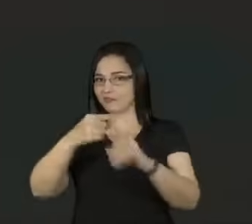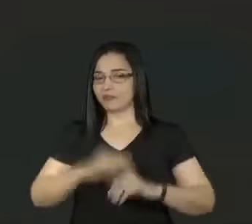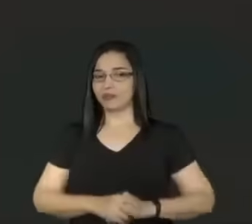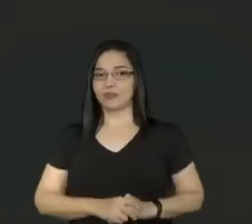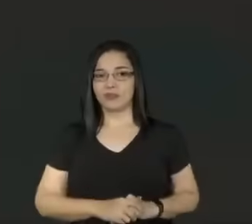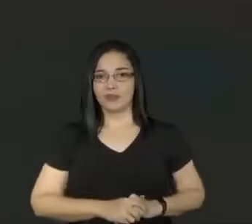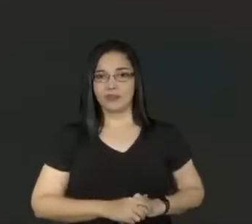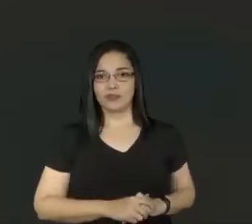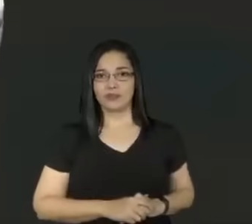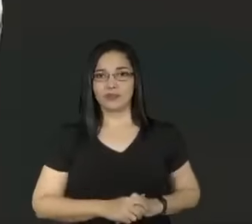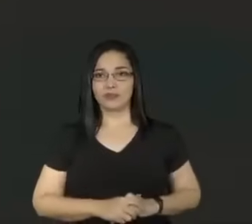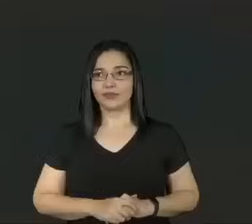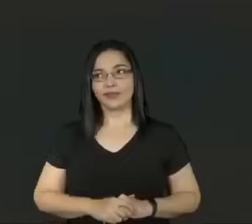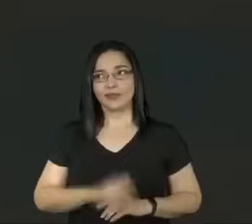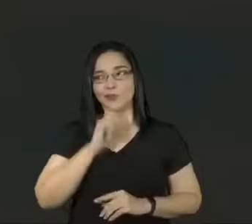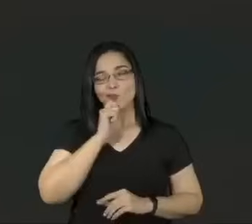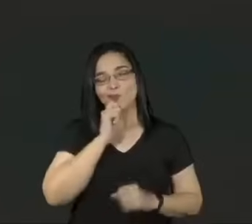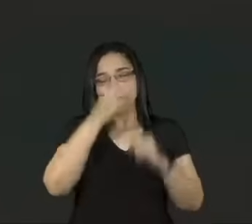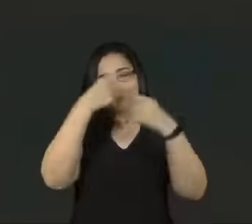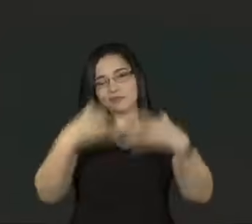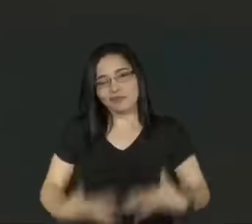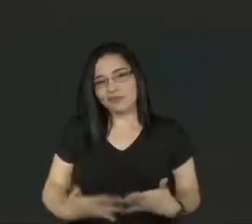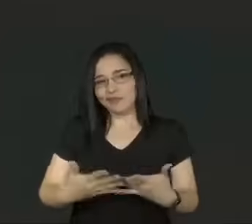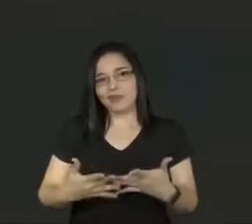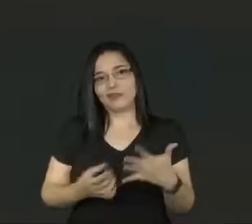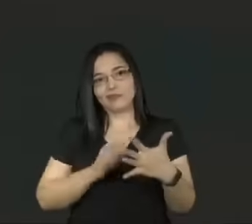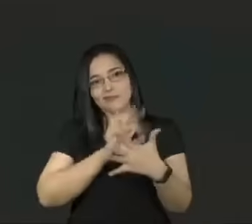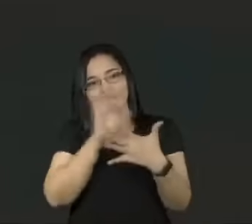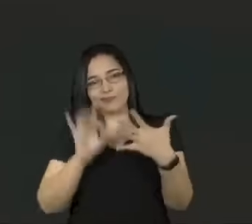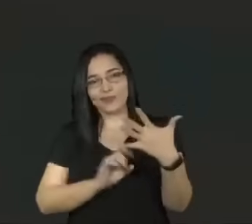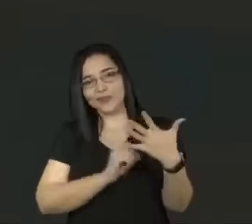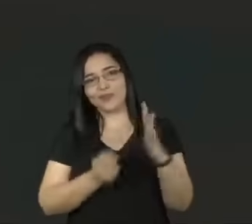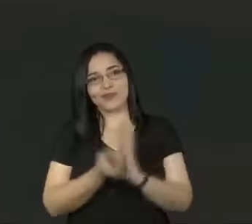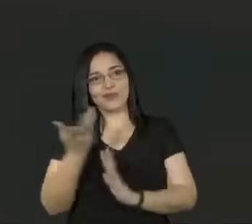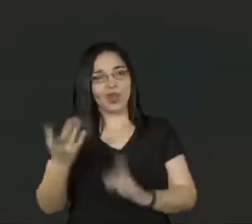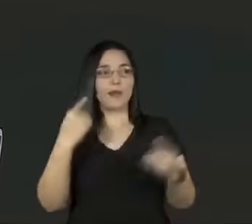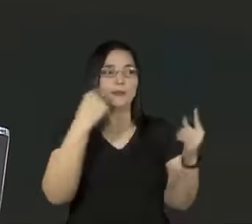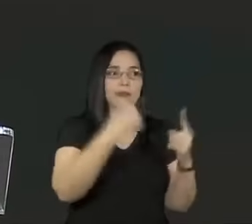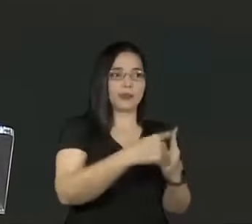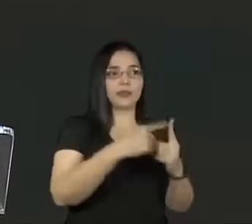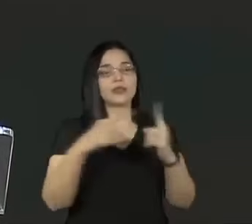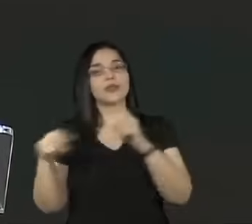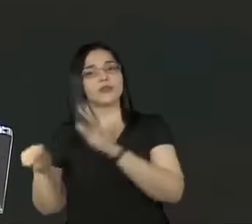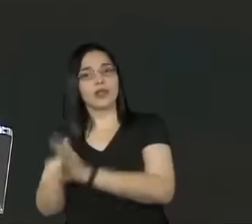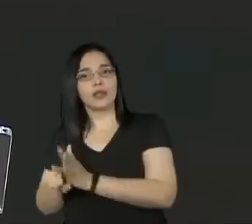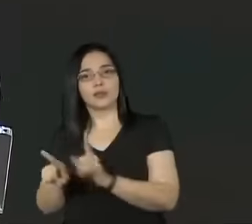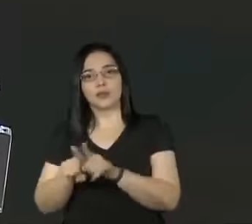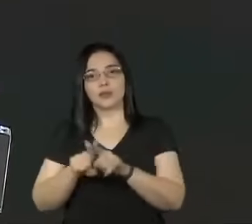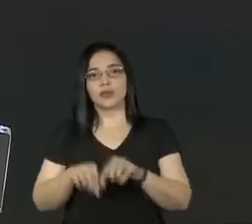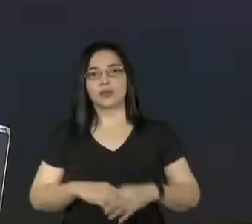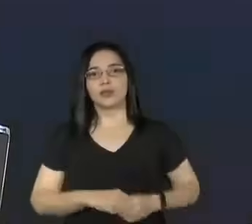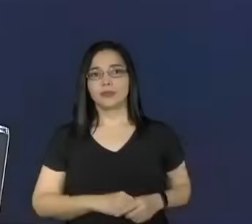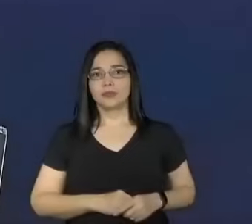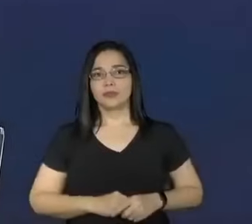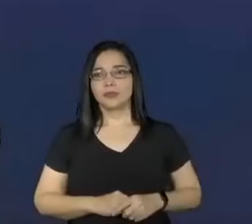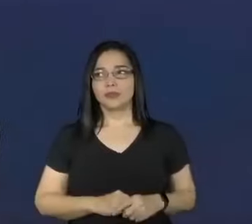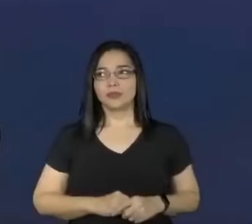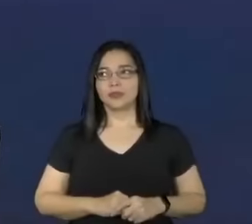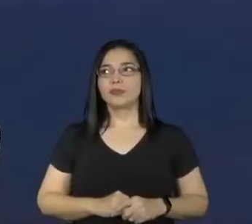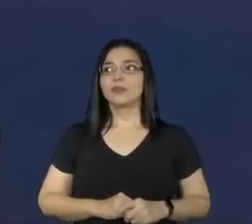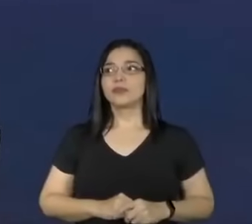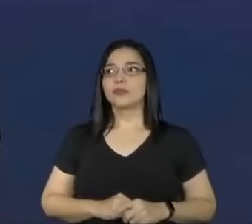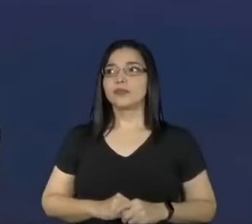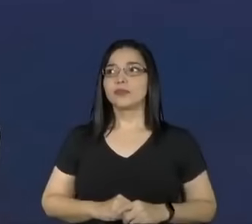mas que não dá tempo aqui de falar e de tantas que eu podia falar aqui tanto negativa quanto positiva mas nessa